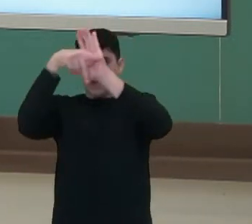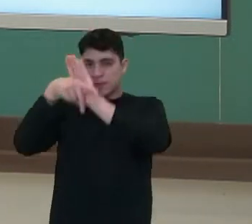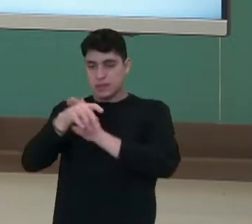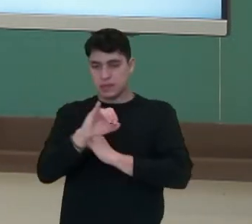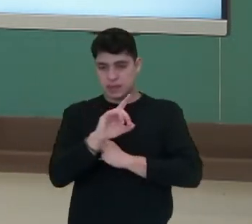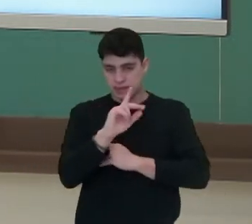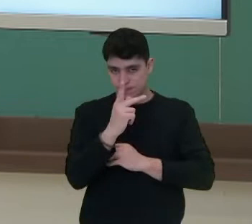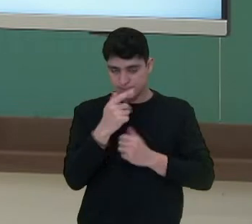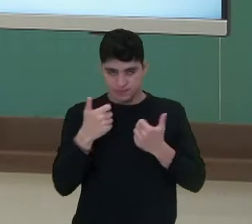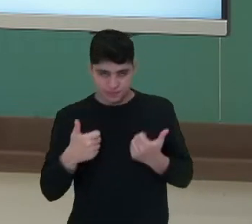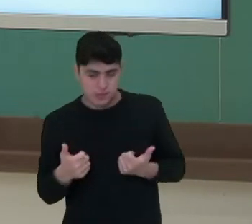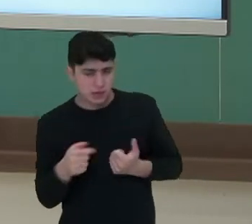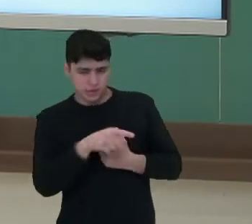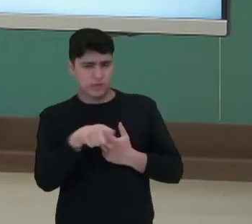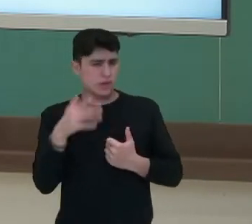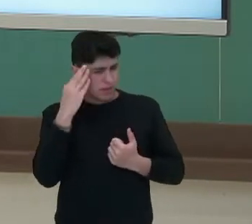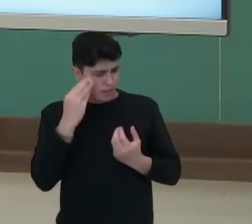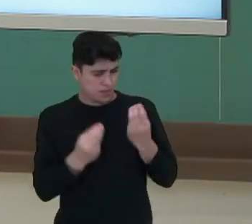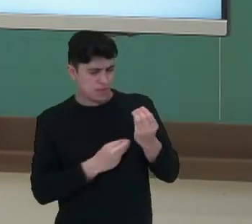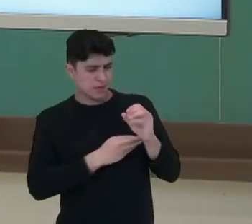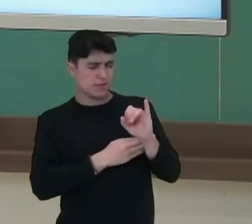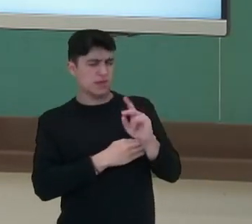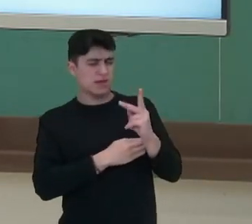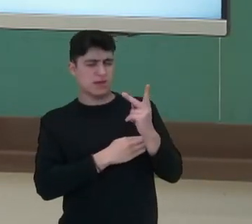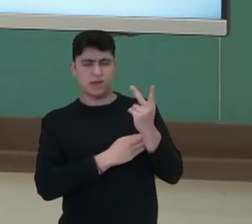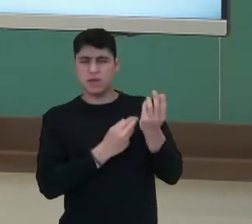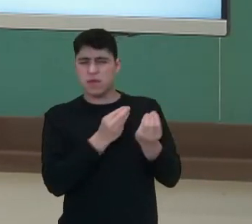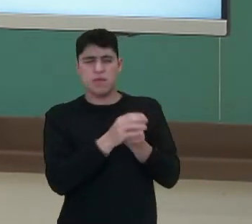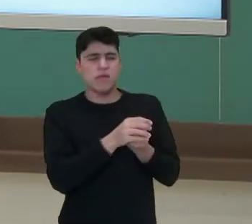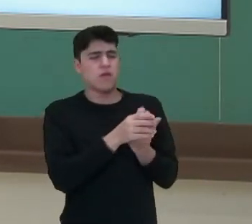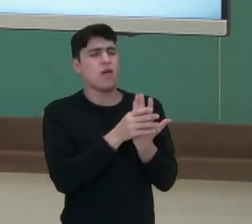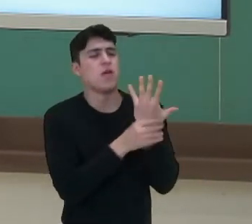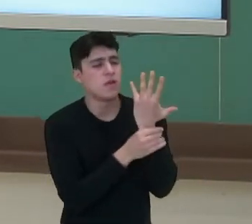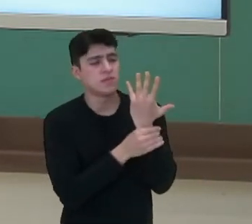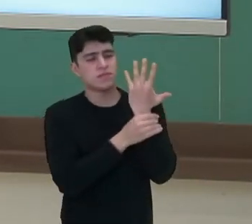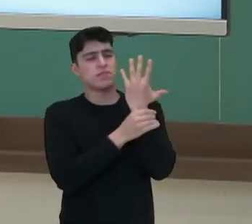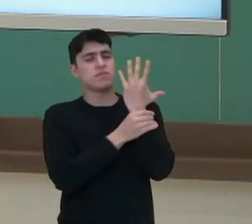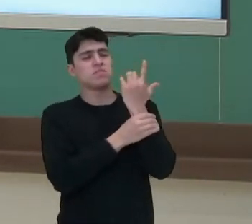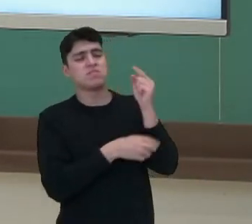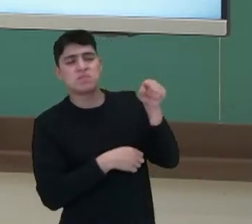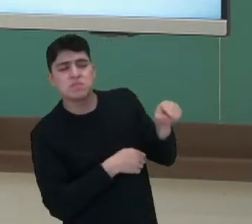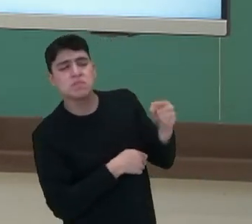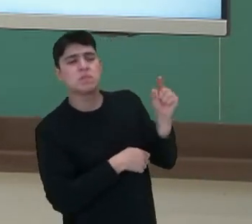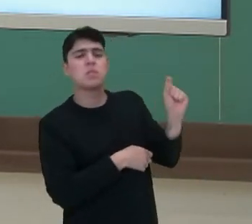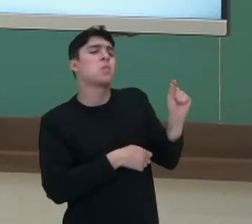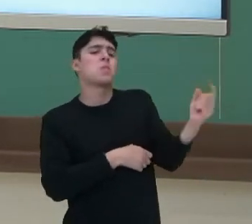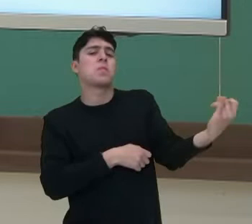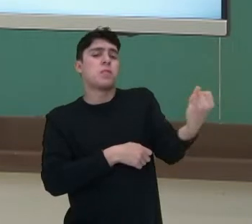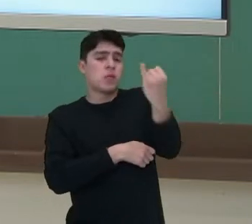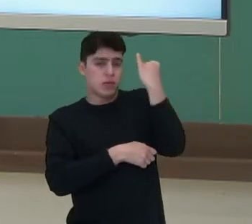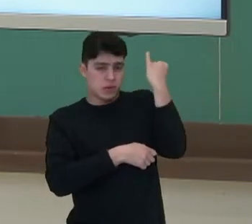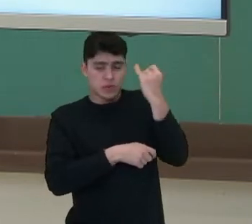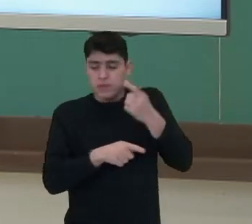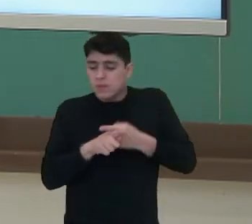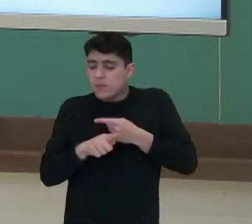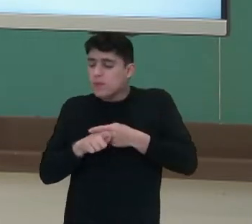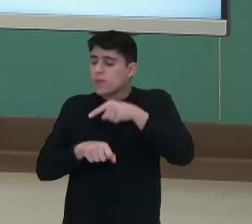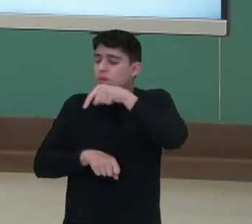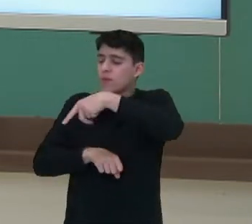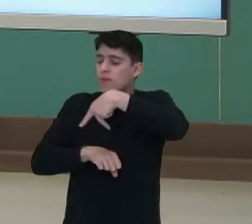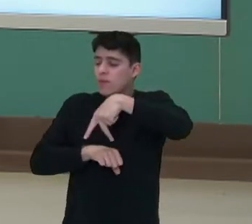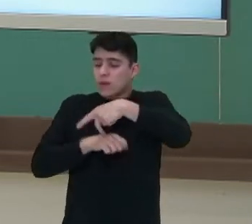Desenvolvimento Humano, como é que ele é formado, né? Por que é importante analisar sobre o IDH para um país?